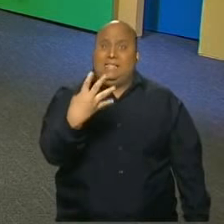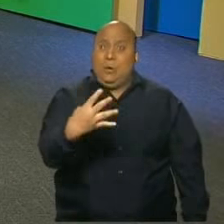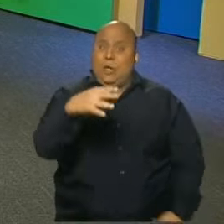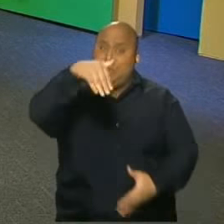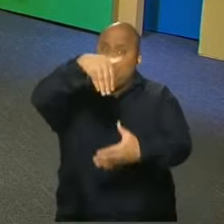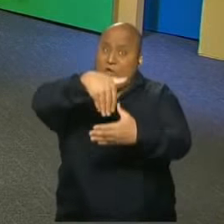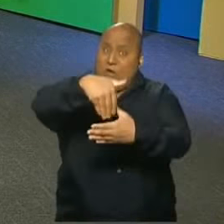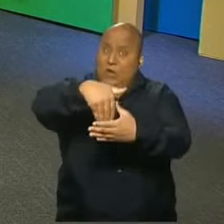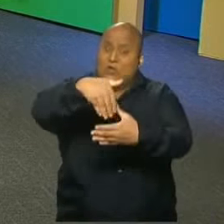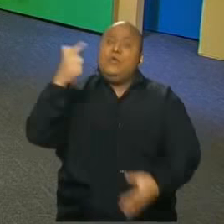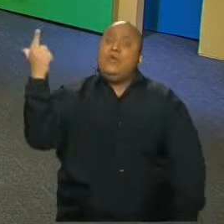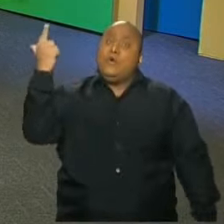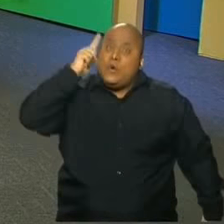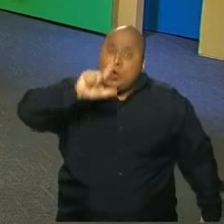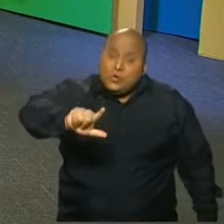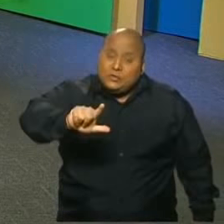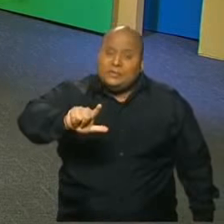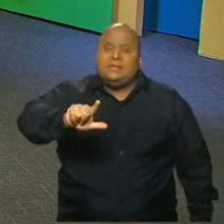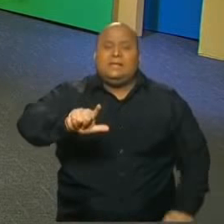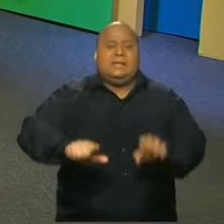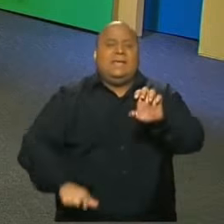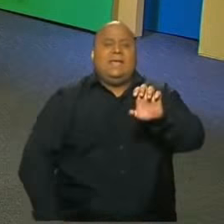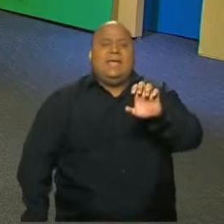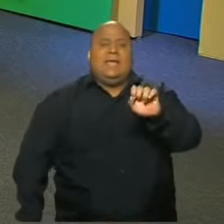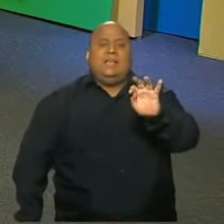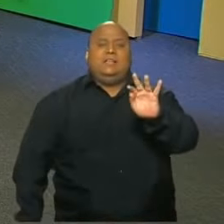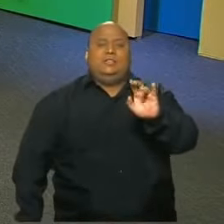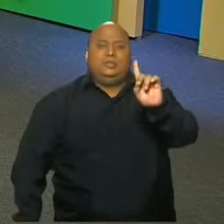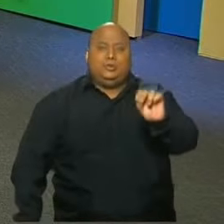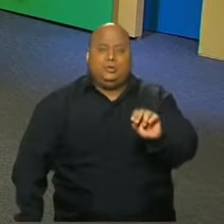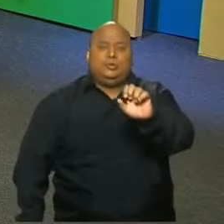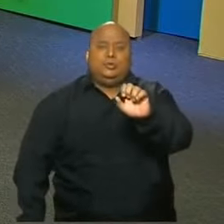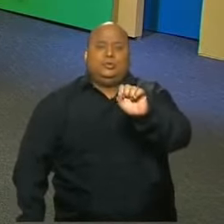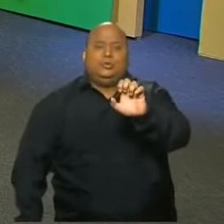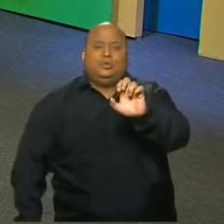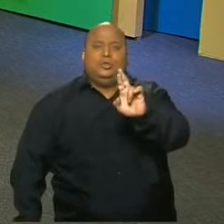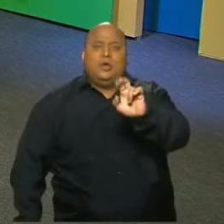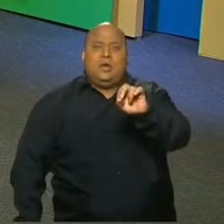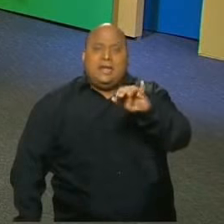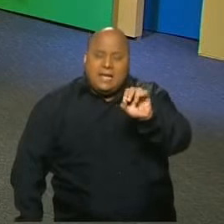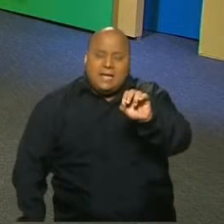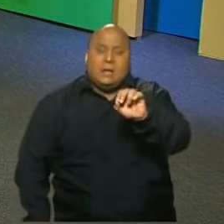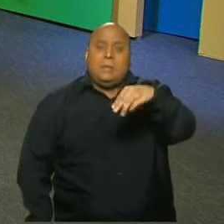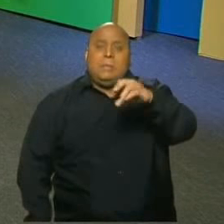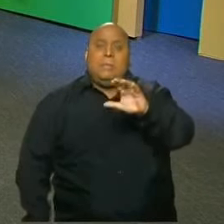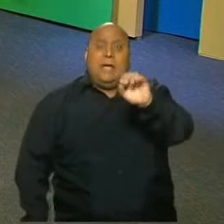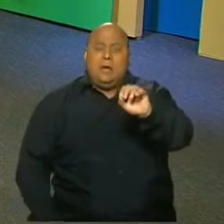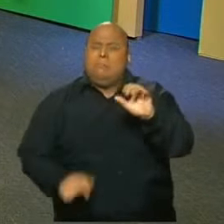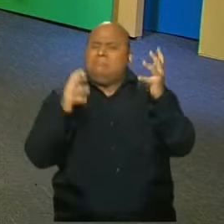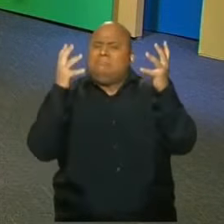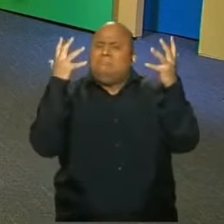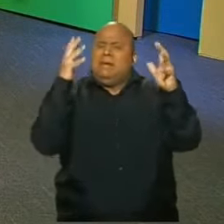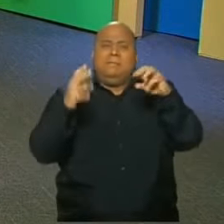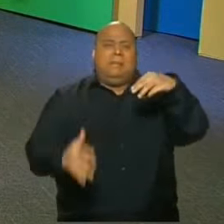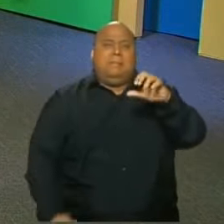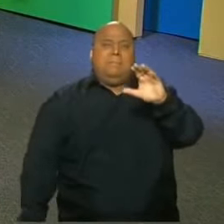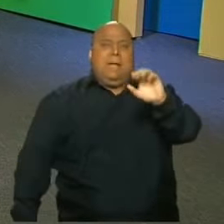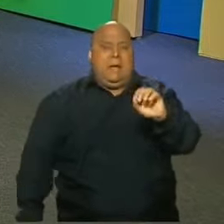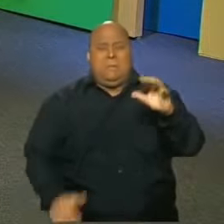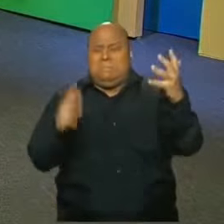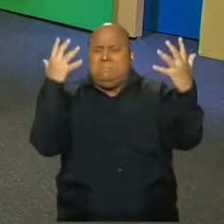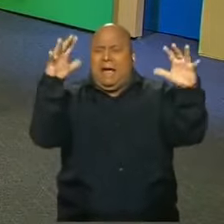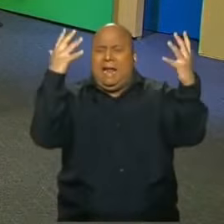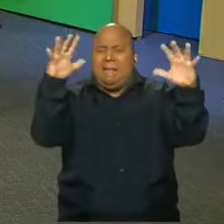6.634 votos, a vencedora é Estudos Sorianos, de Marcos Zanandrea. Parabéns, beleza. Marcos. Coisa